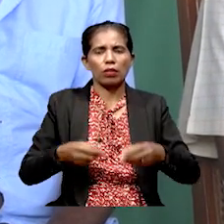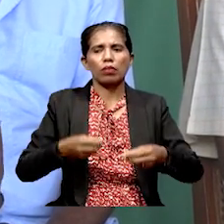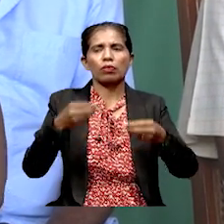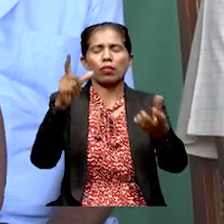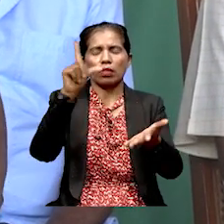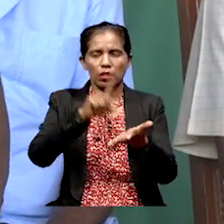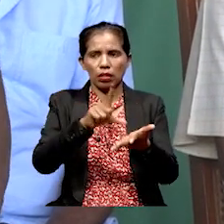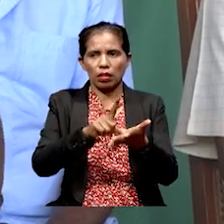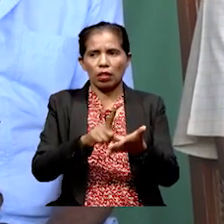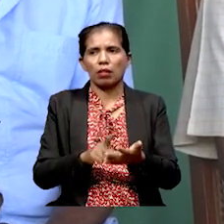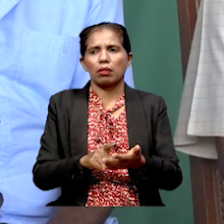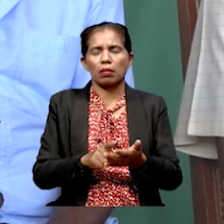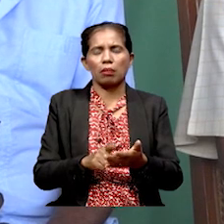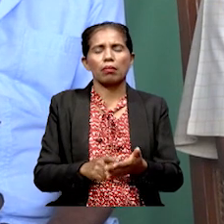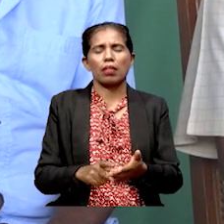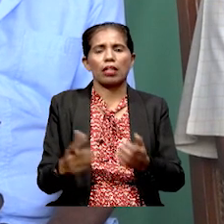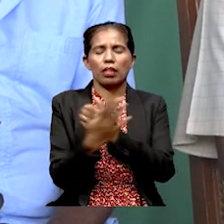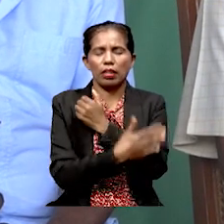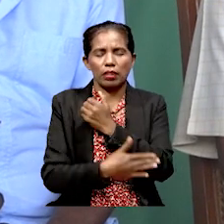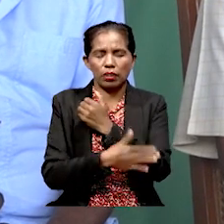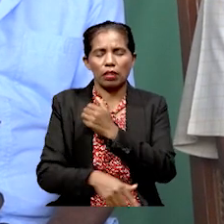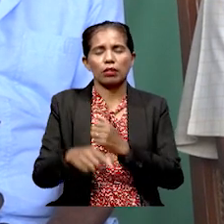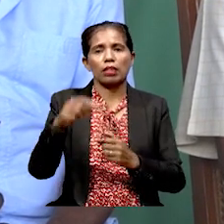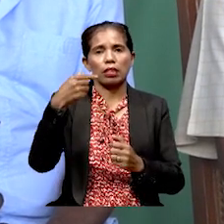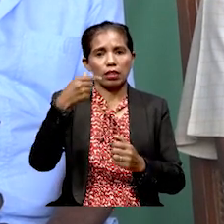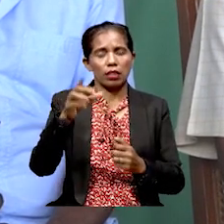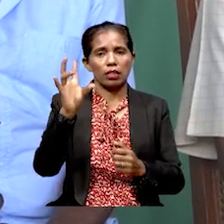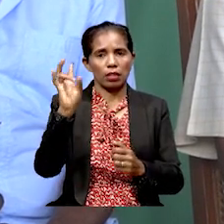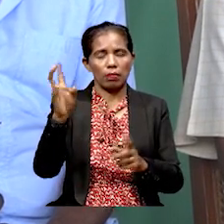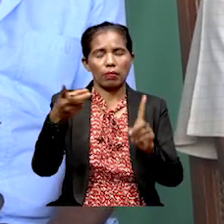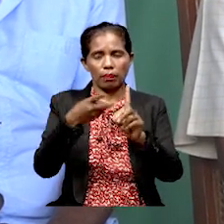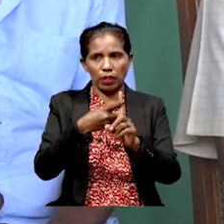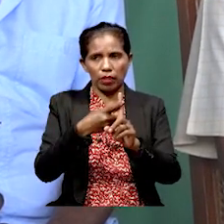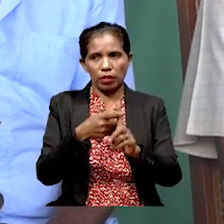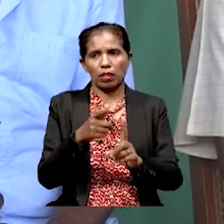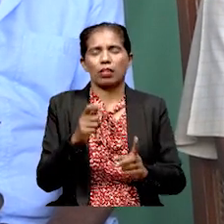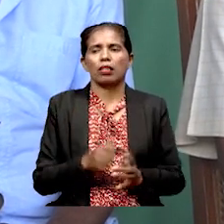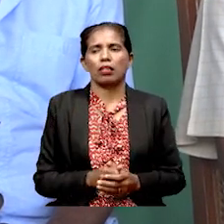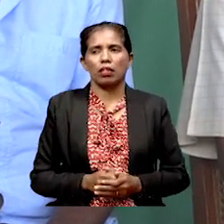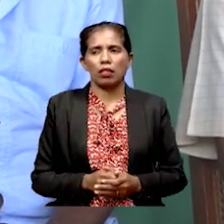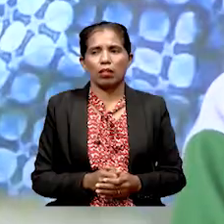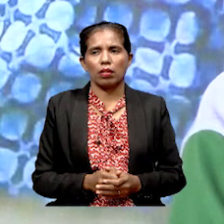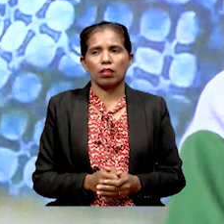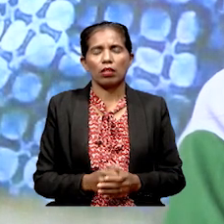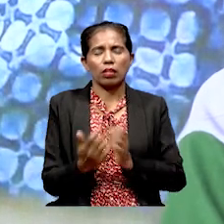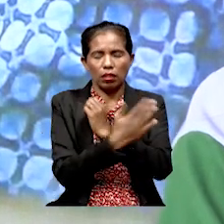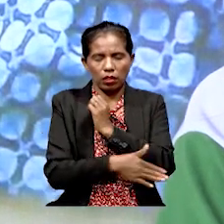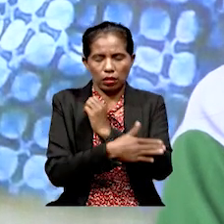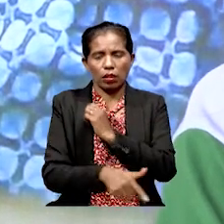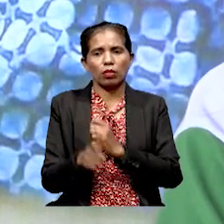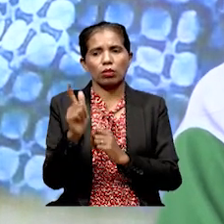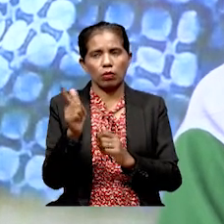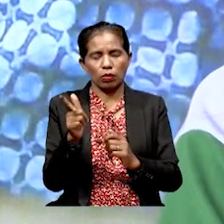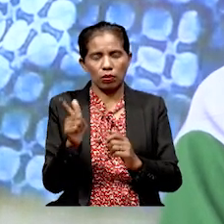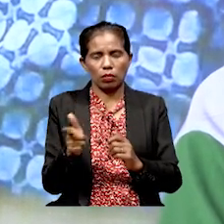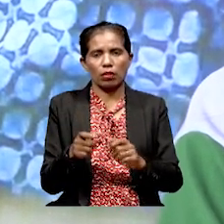vai gestar demais 20 países, vai Runo, para Rio